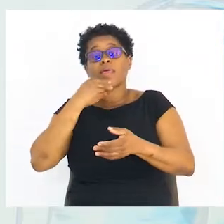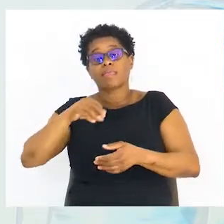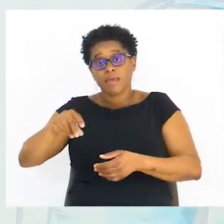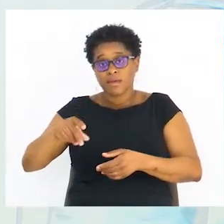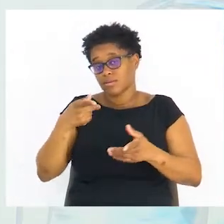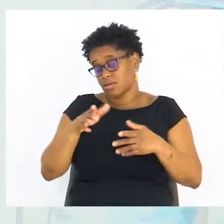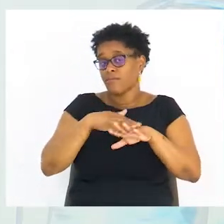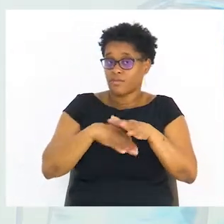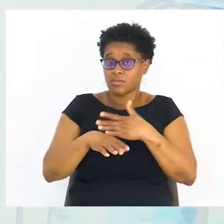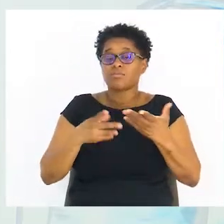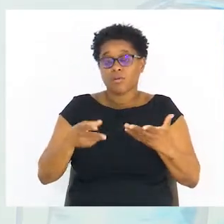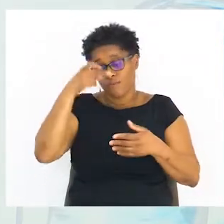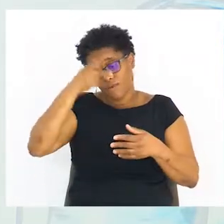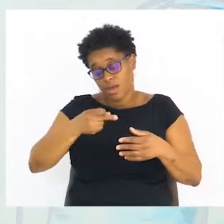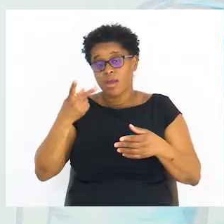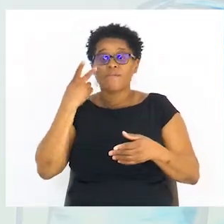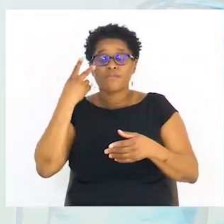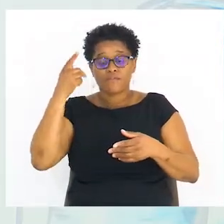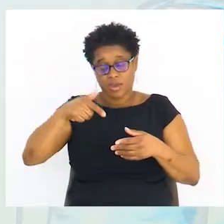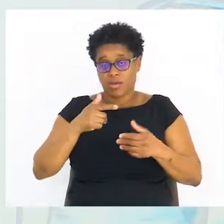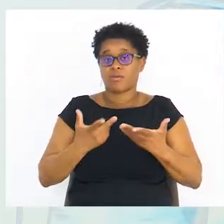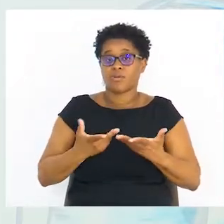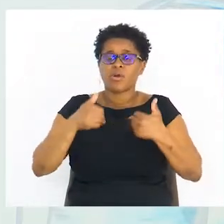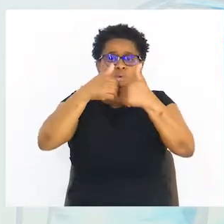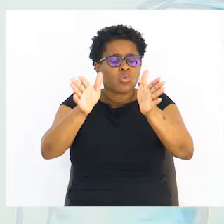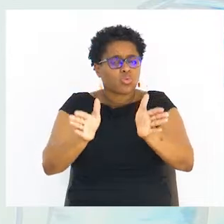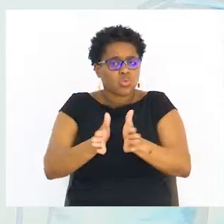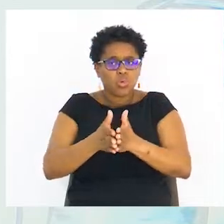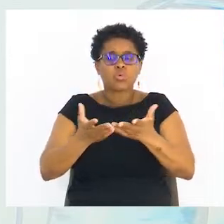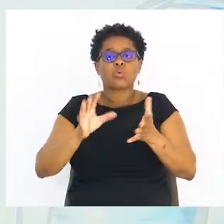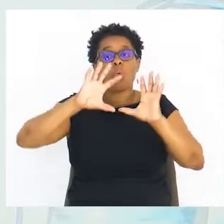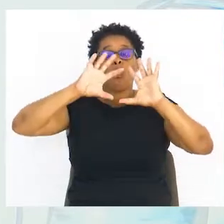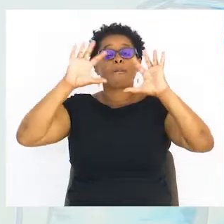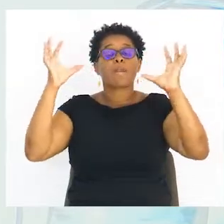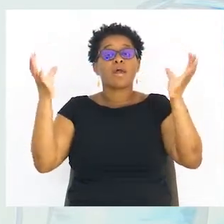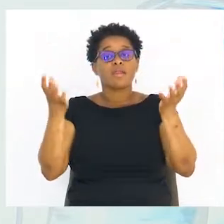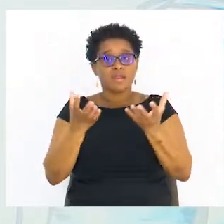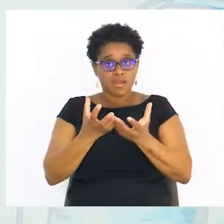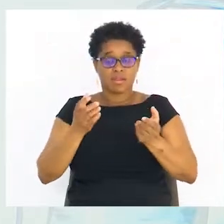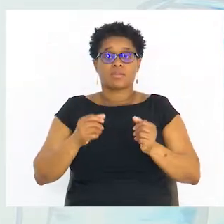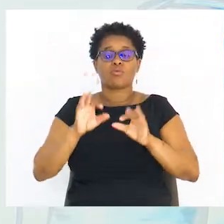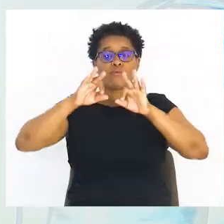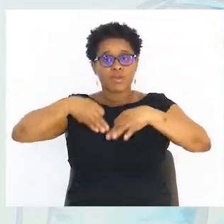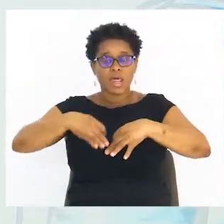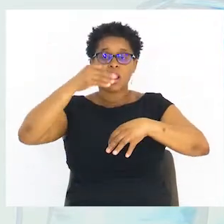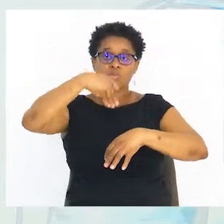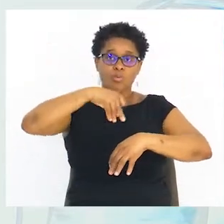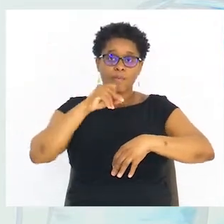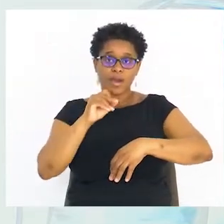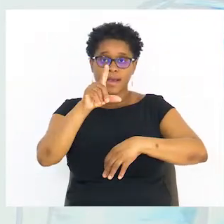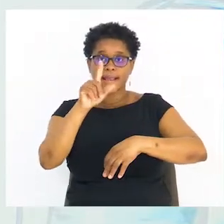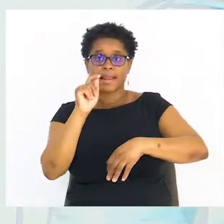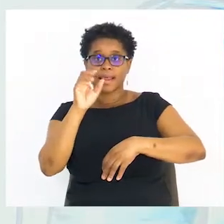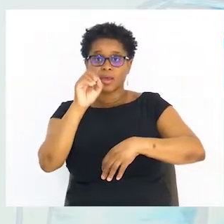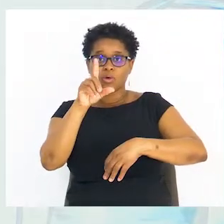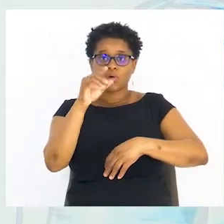acabaram por povoar ou habitar todo o planeta no final do